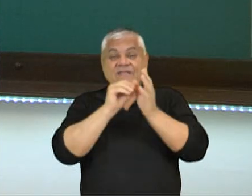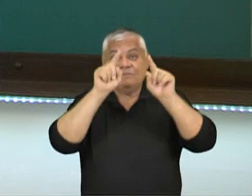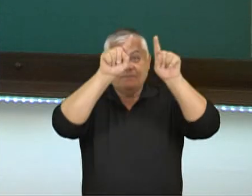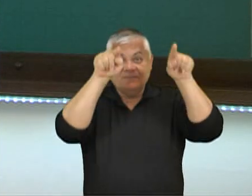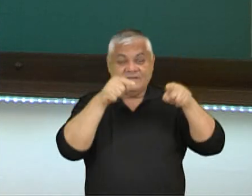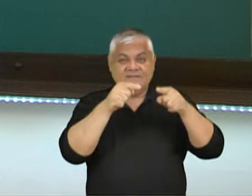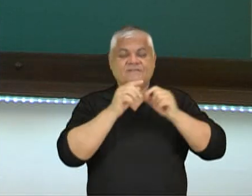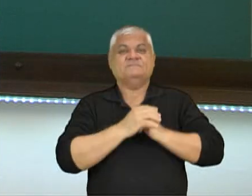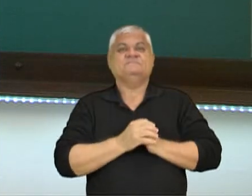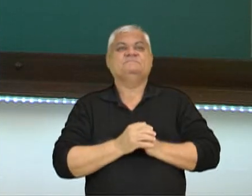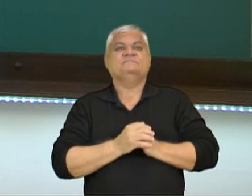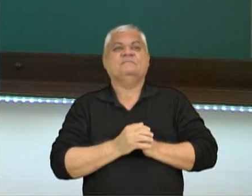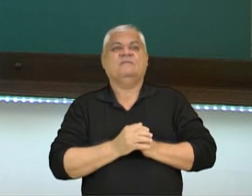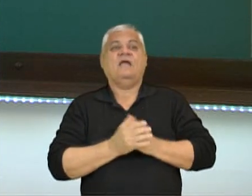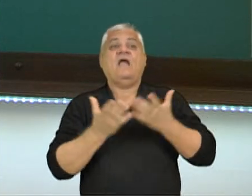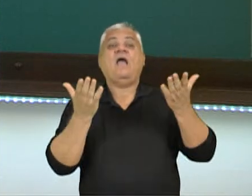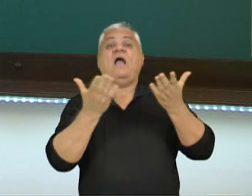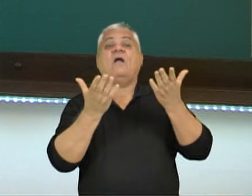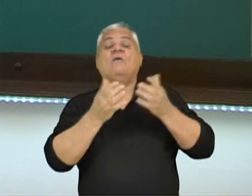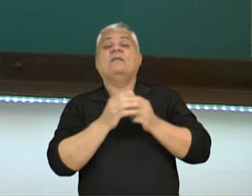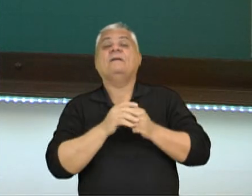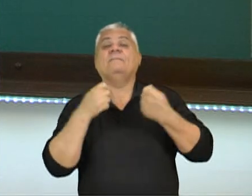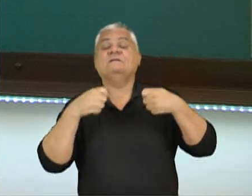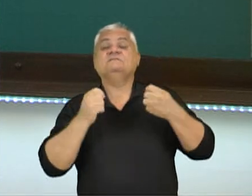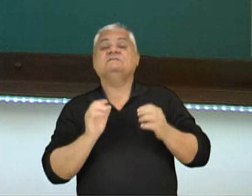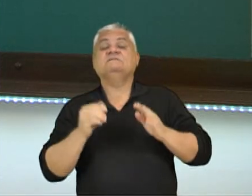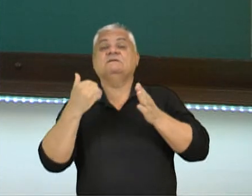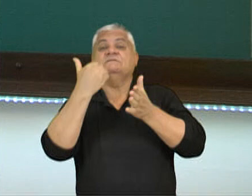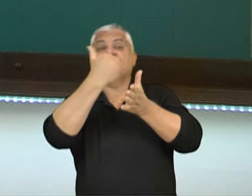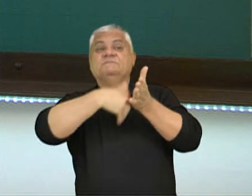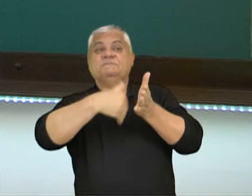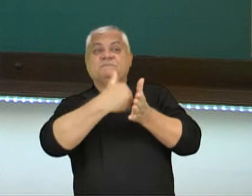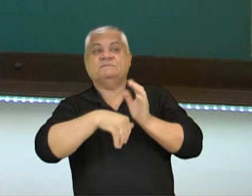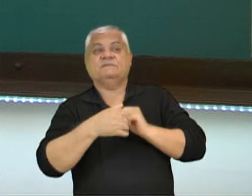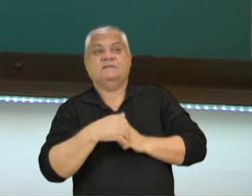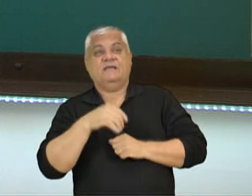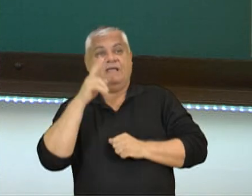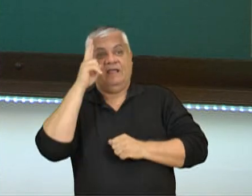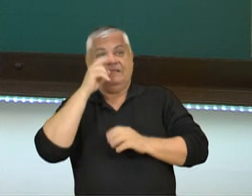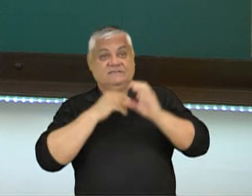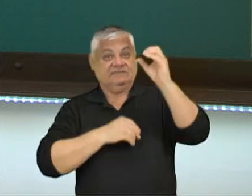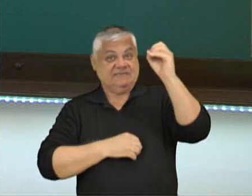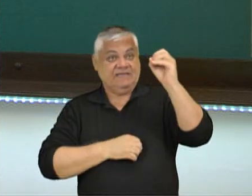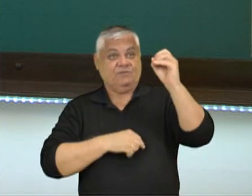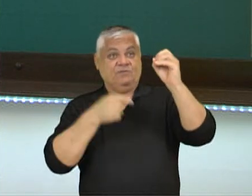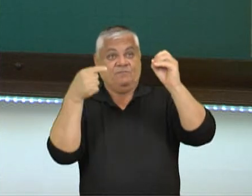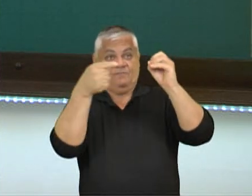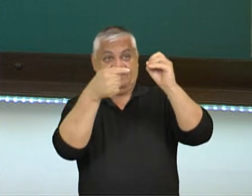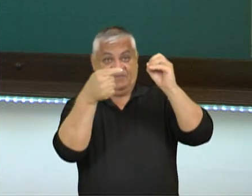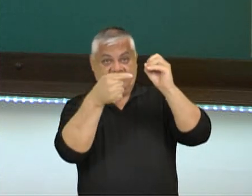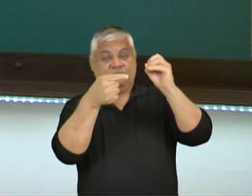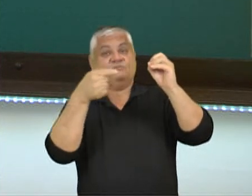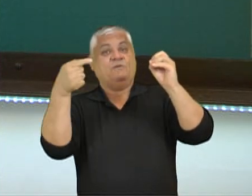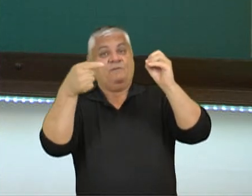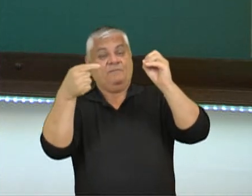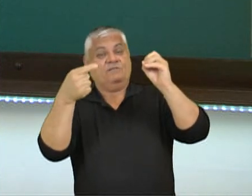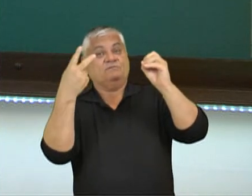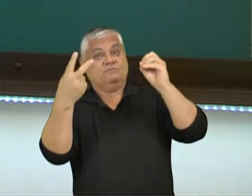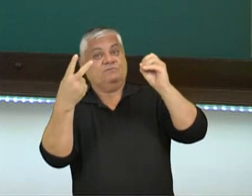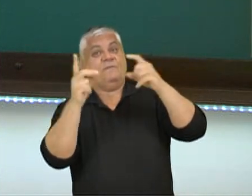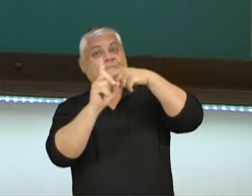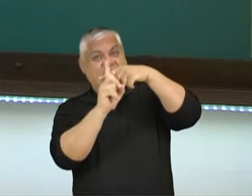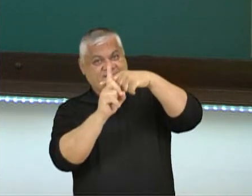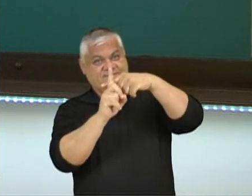matriz. Agora eu vou fazer a subtração. Então, lembrando que ó, zero menos com